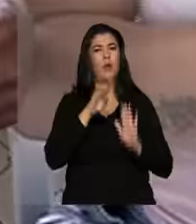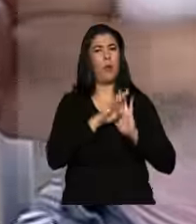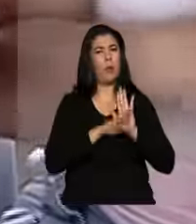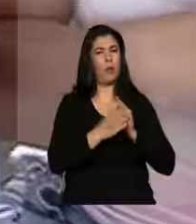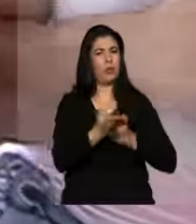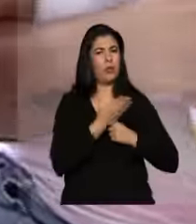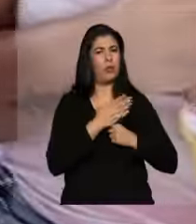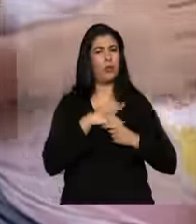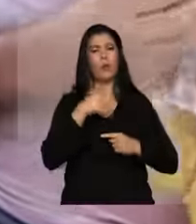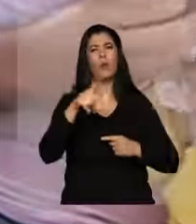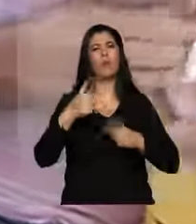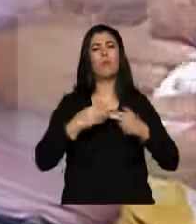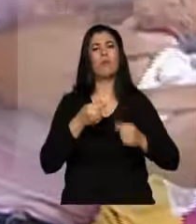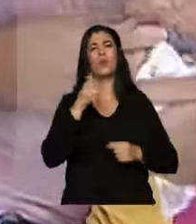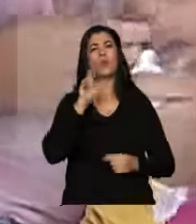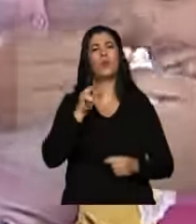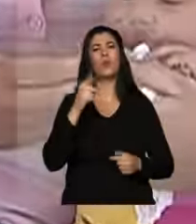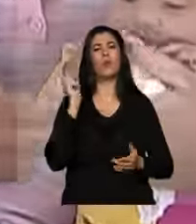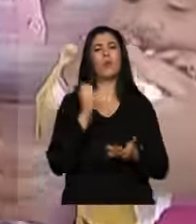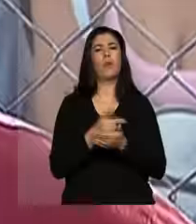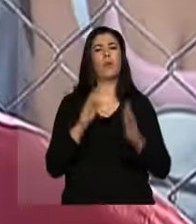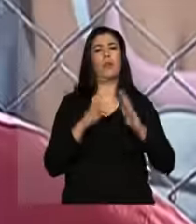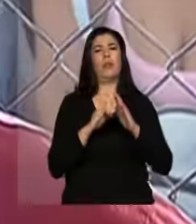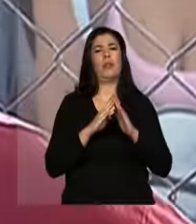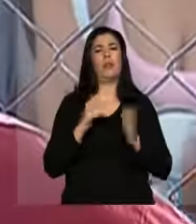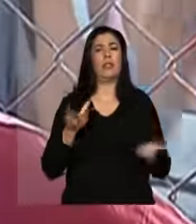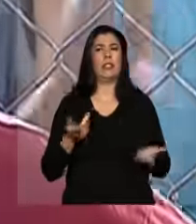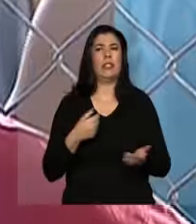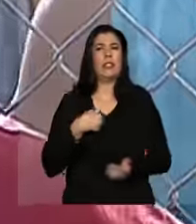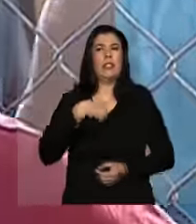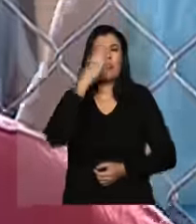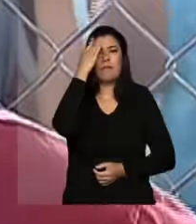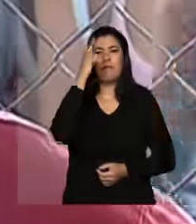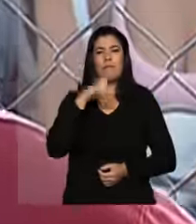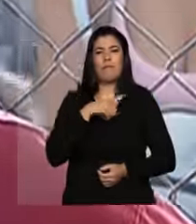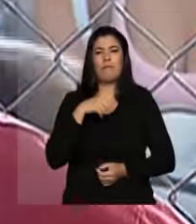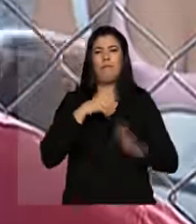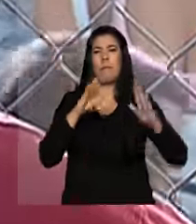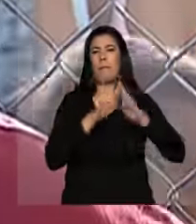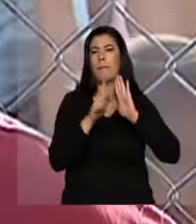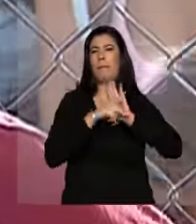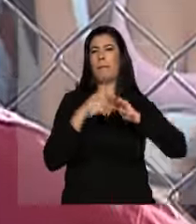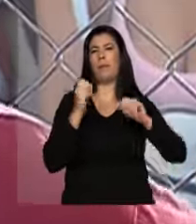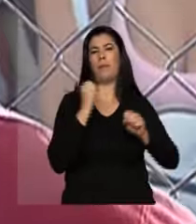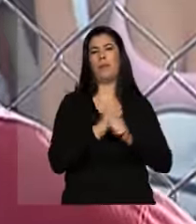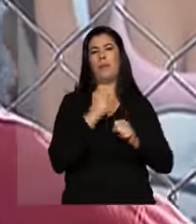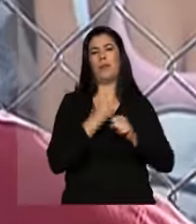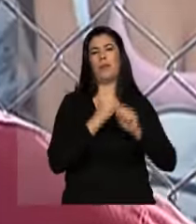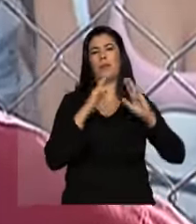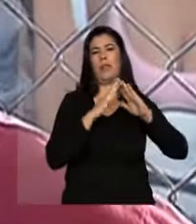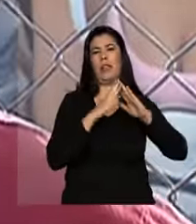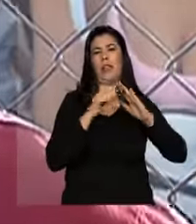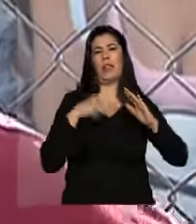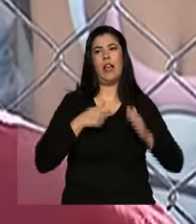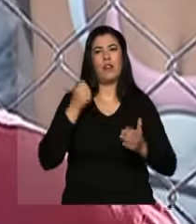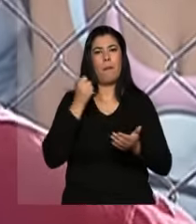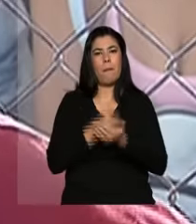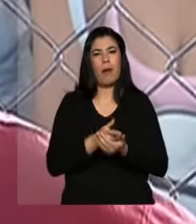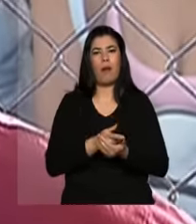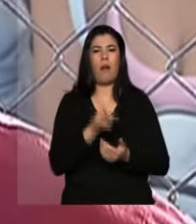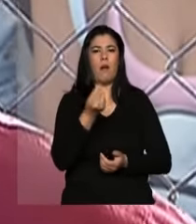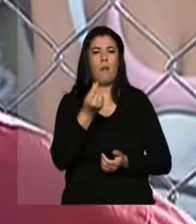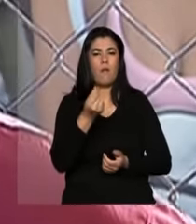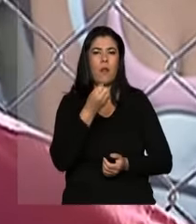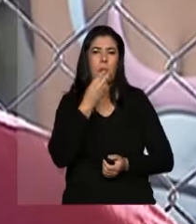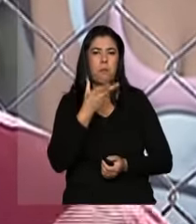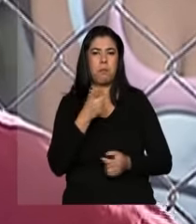própria. Agora sim, a casa é deles. Só saber que vai morar numa casa, que a gente não vai pagar aquele preço tão alto, a pessoa